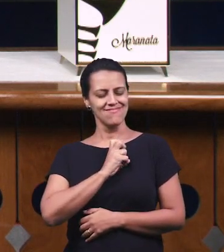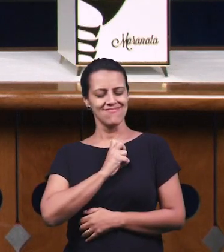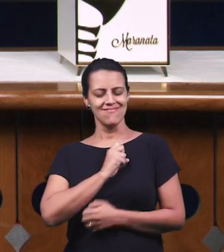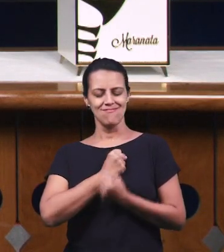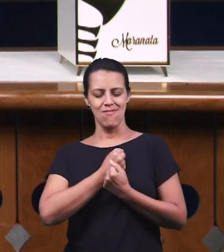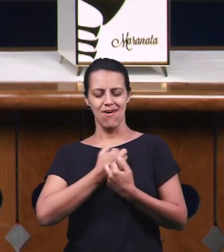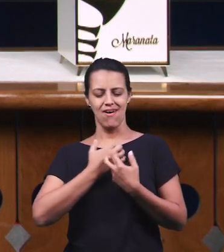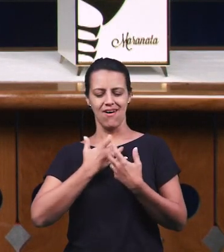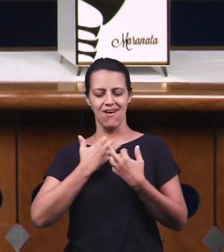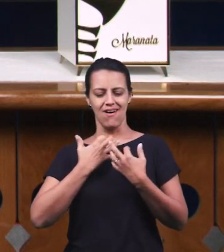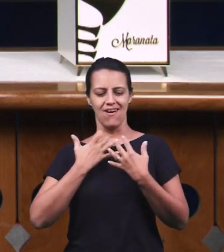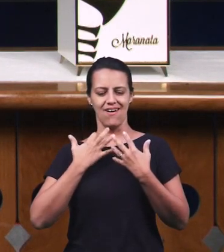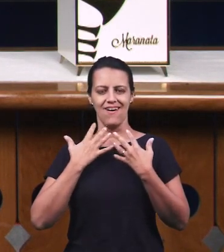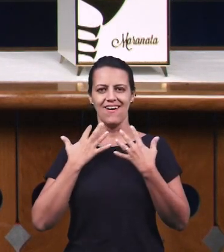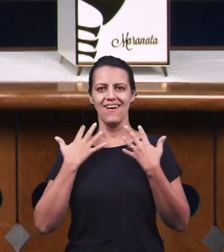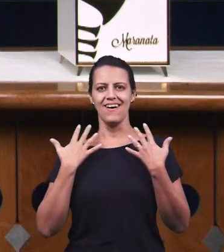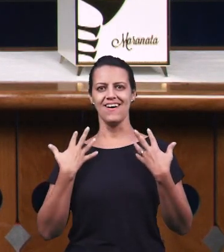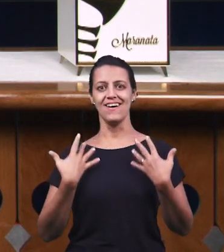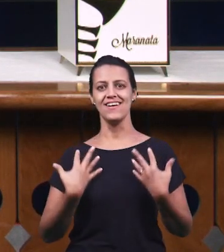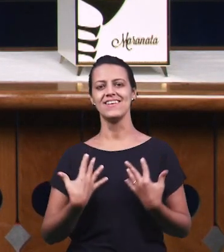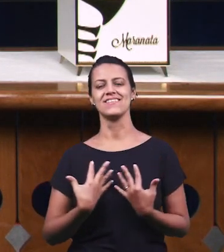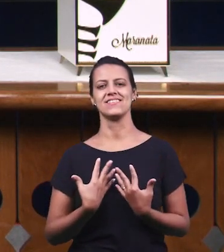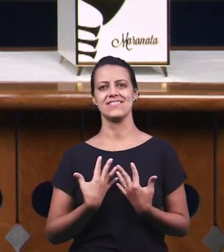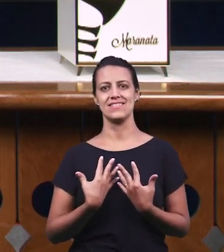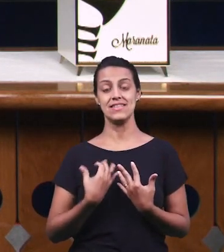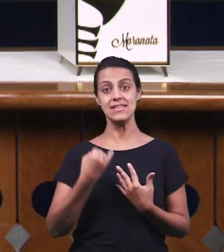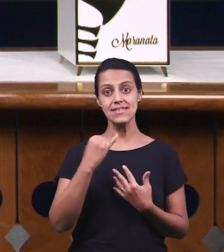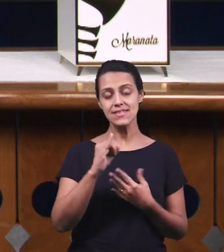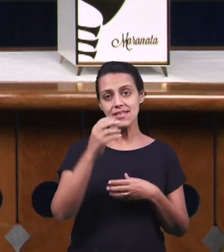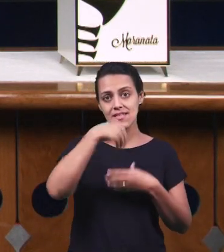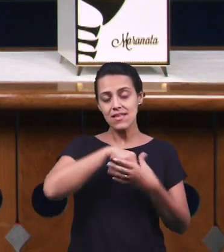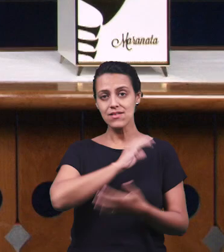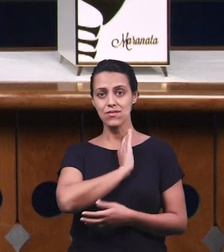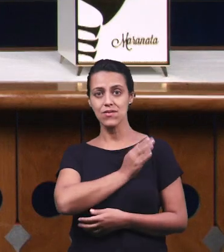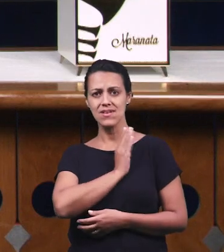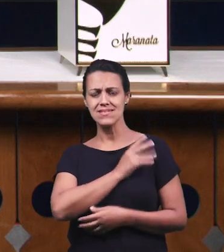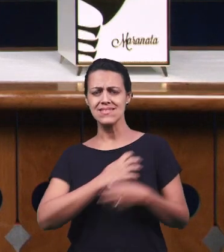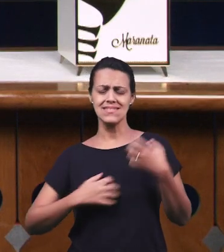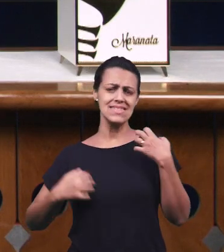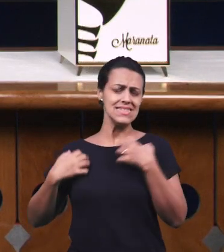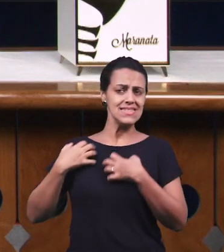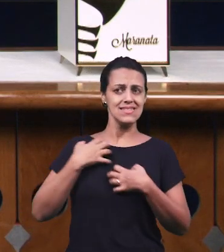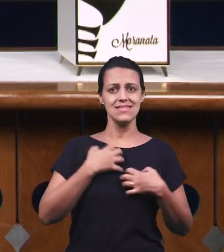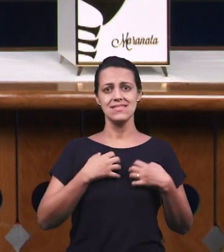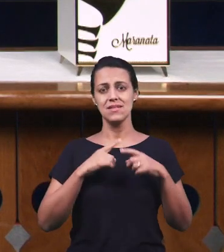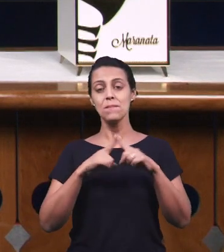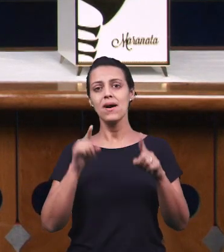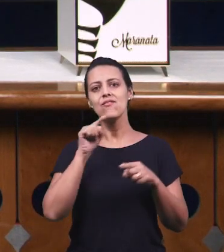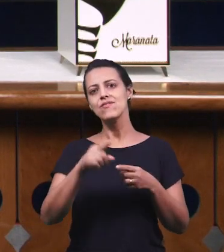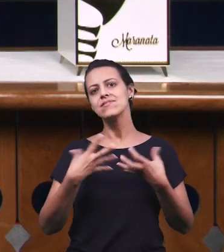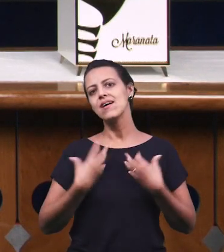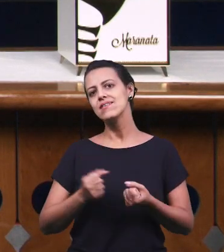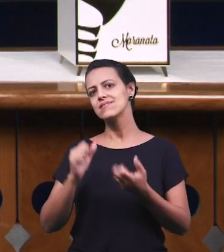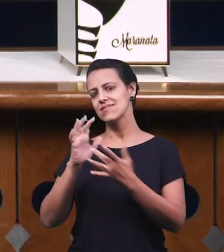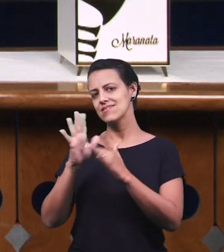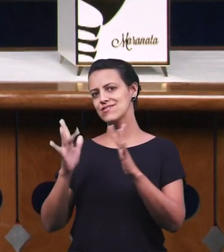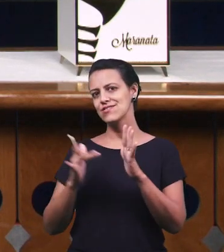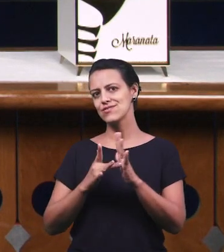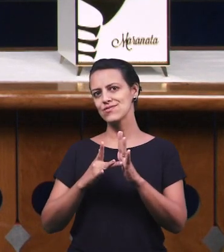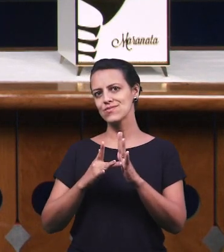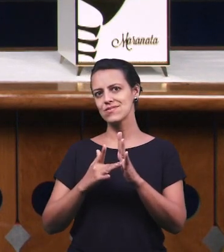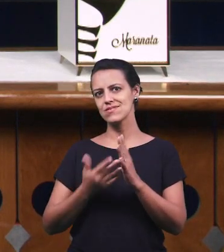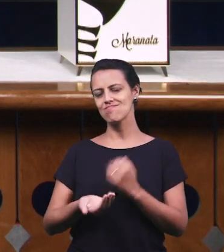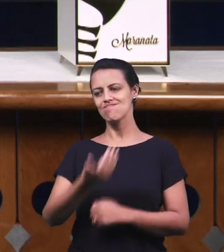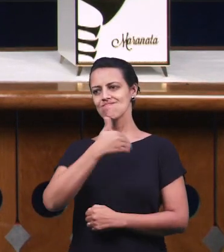um coração aflito e esse coração se abre para a palavra de Deus, o amor de Deus lança fora o